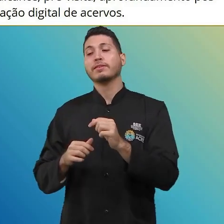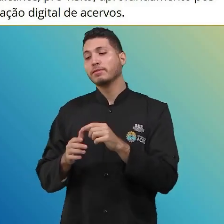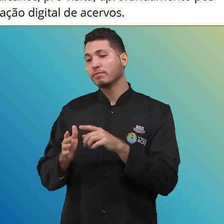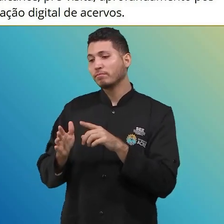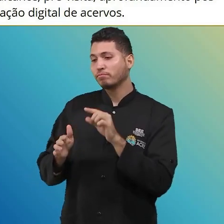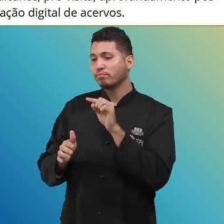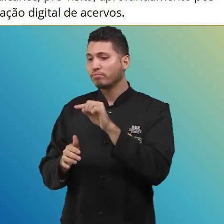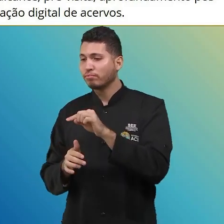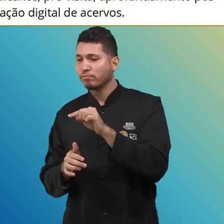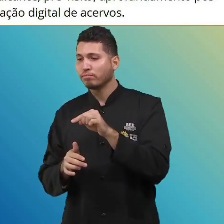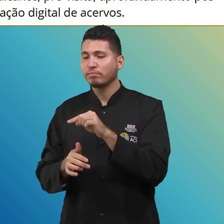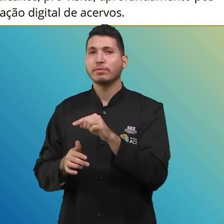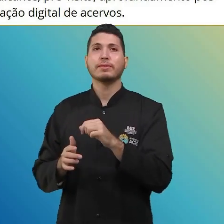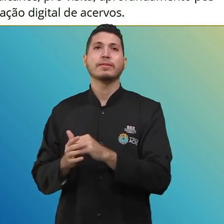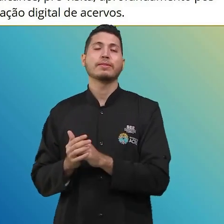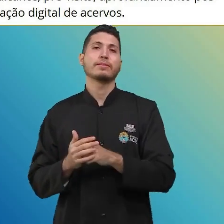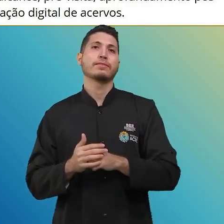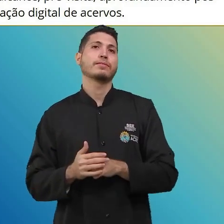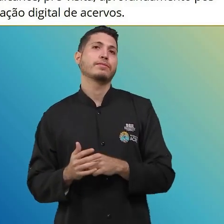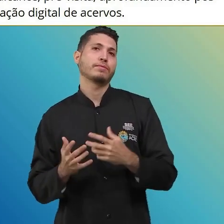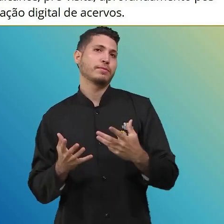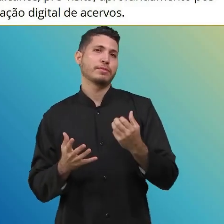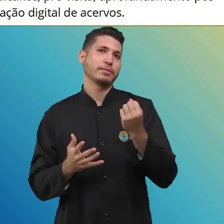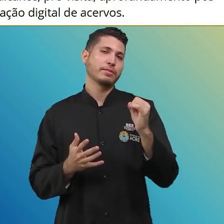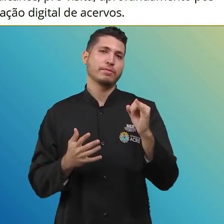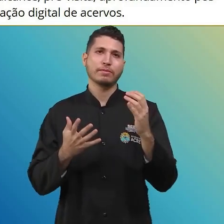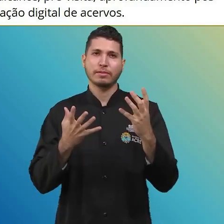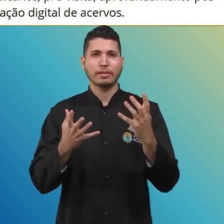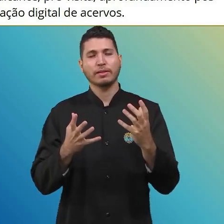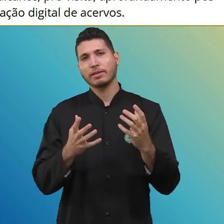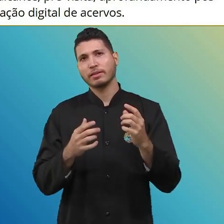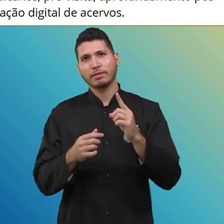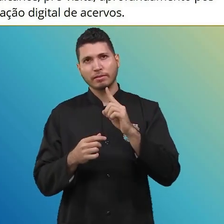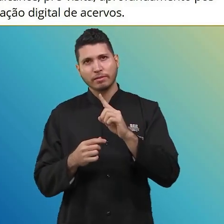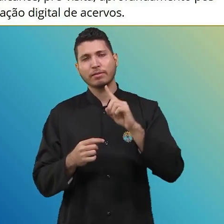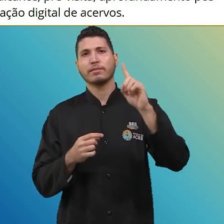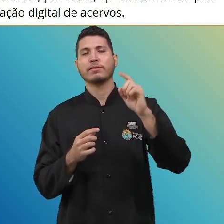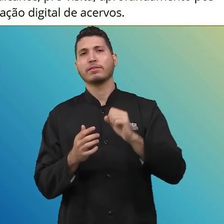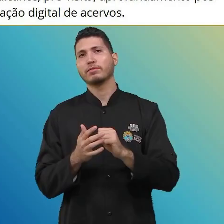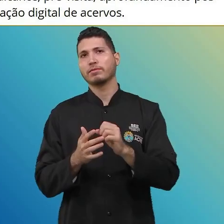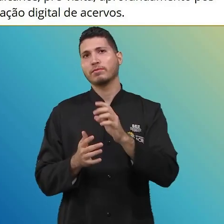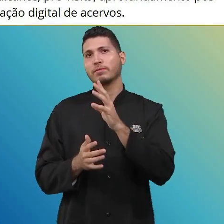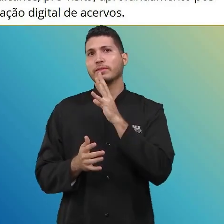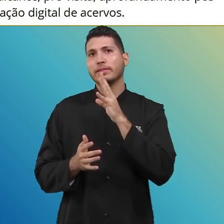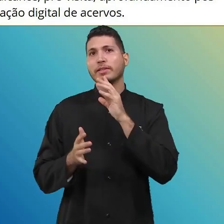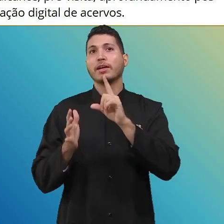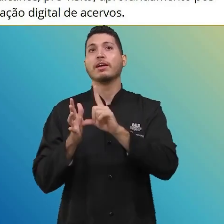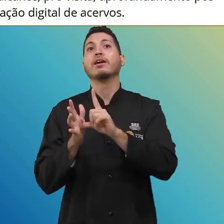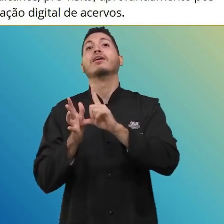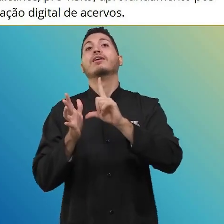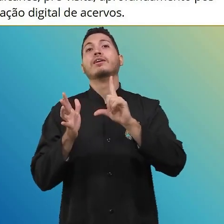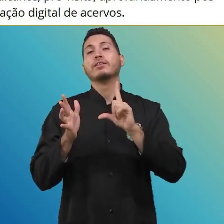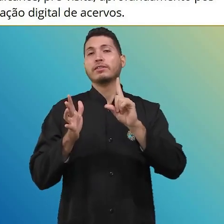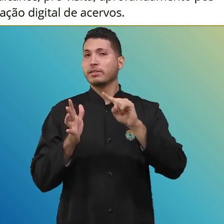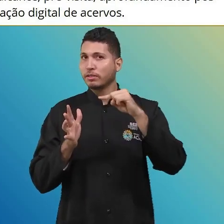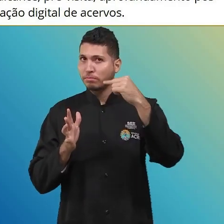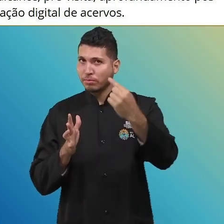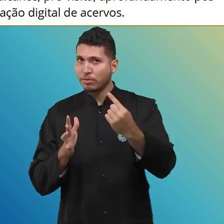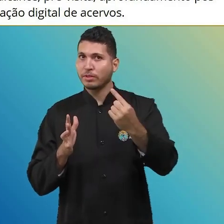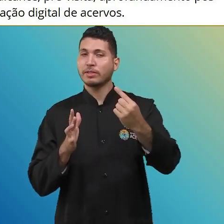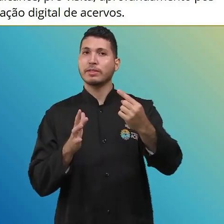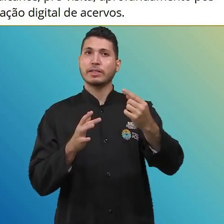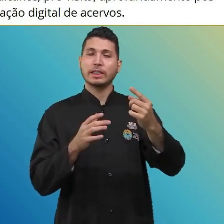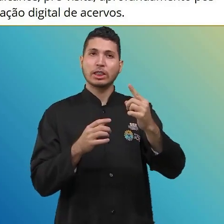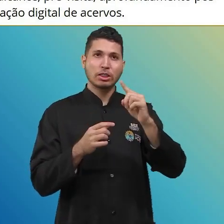falei, se você vai viajar, vai ter oportunidade de conhecer esse espaço, você pode conhecer antes e depois visitar pessoalmente. E